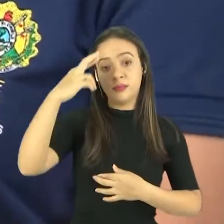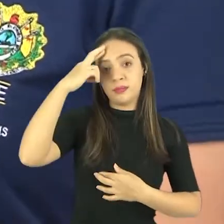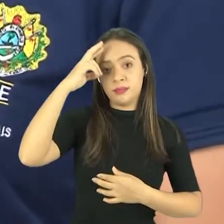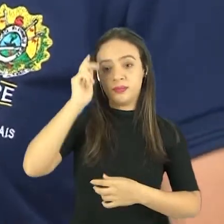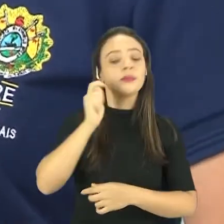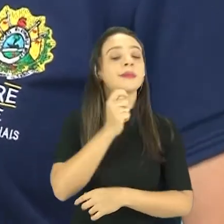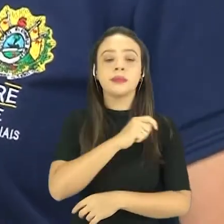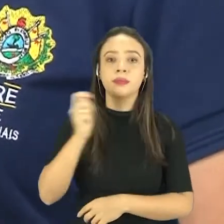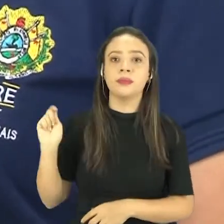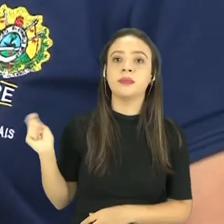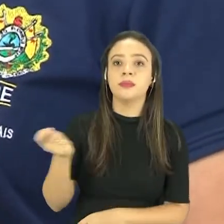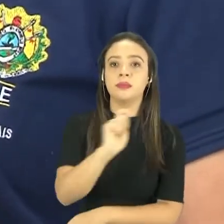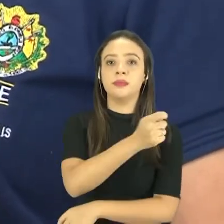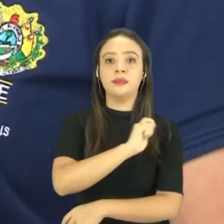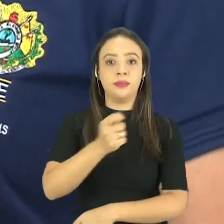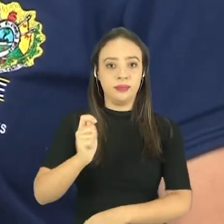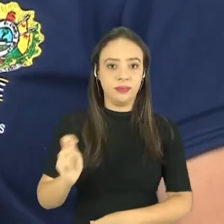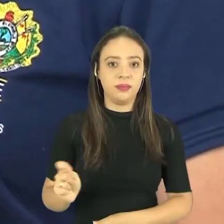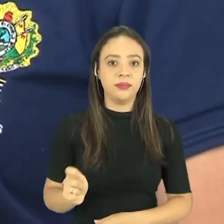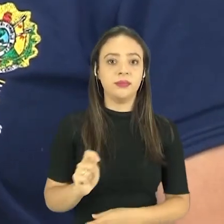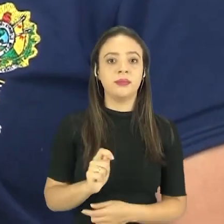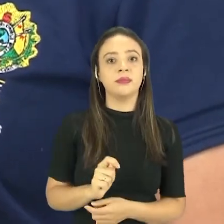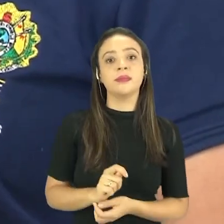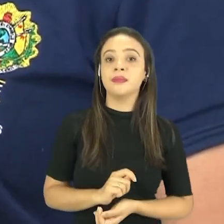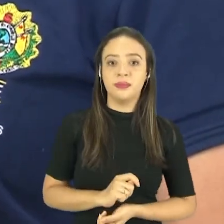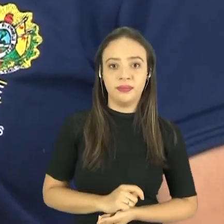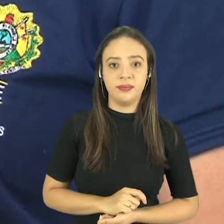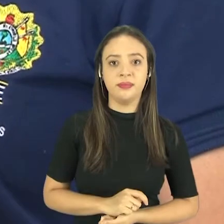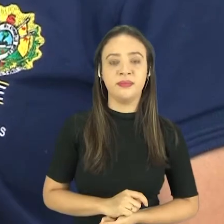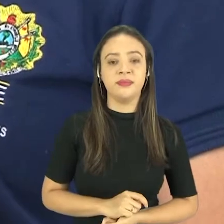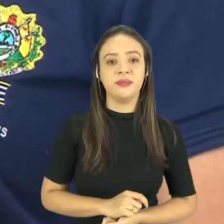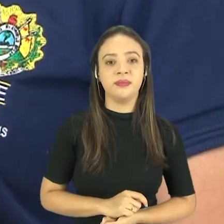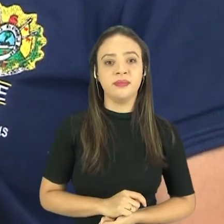reza, como está contando aqui na história. Ok?